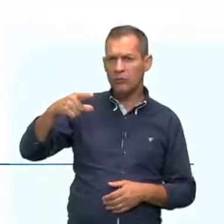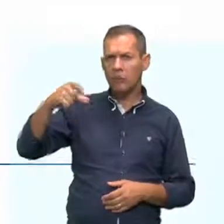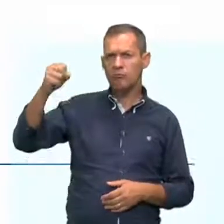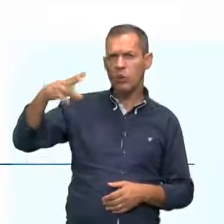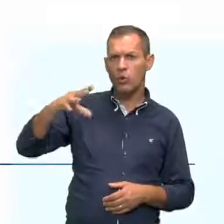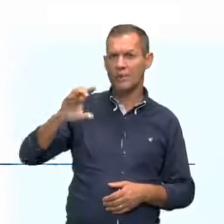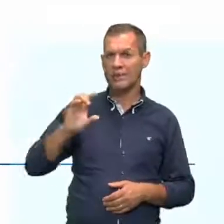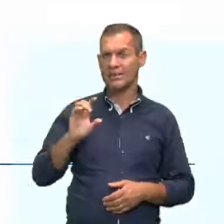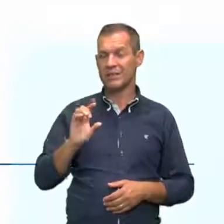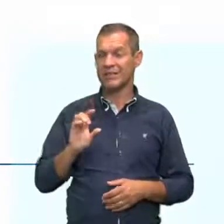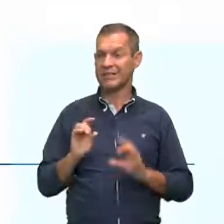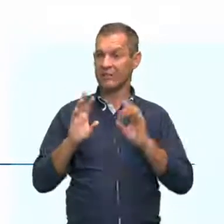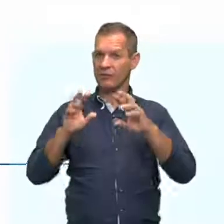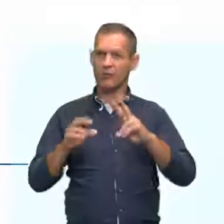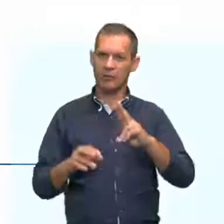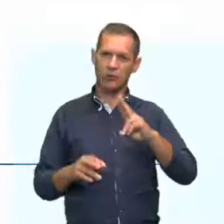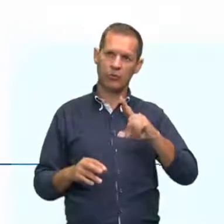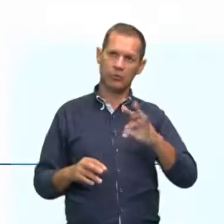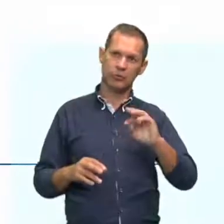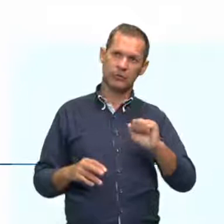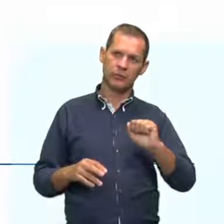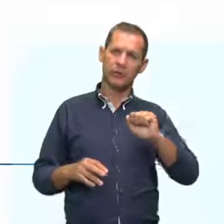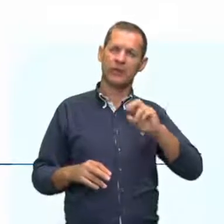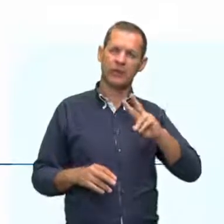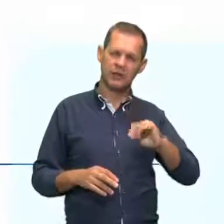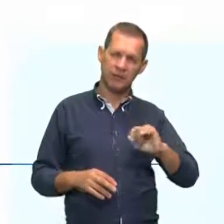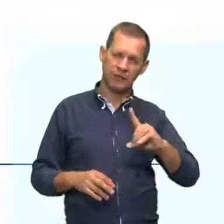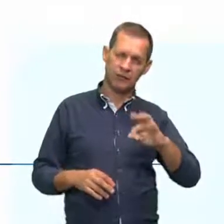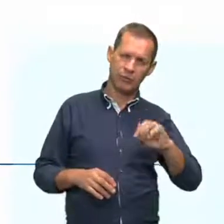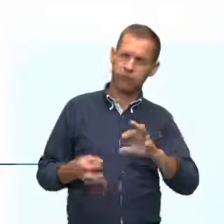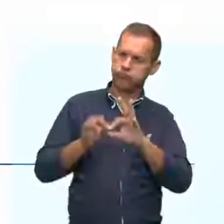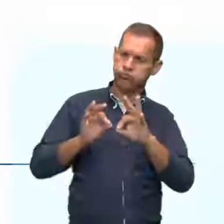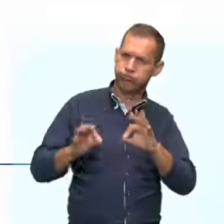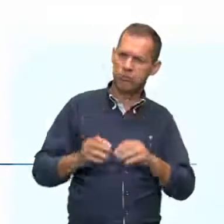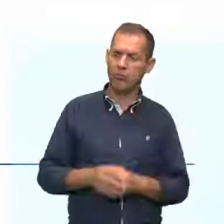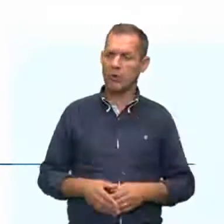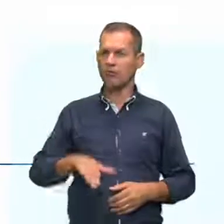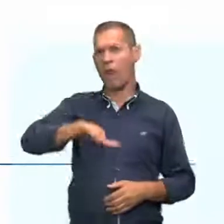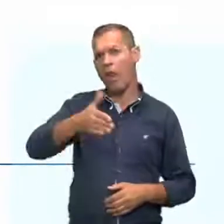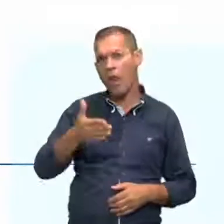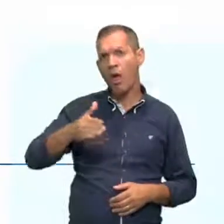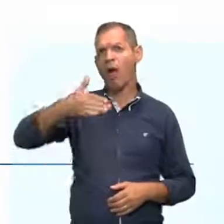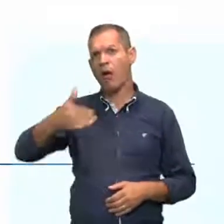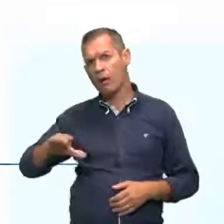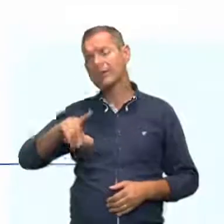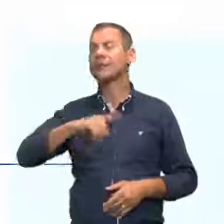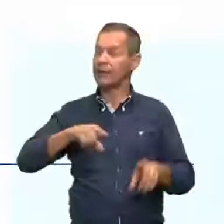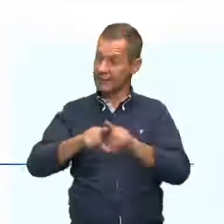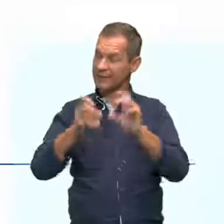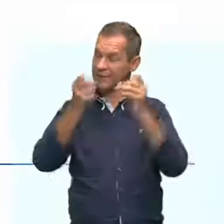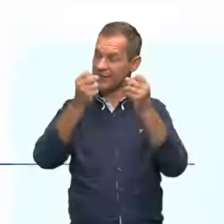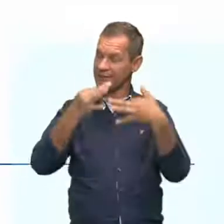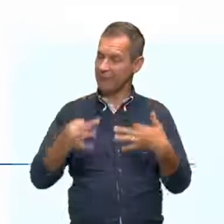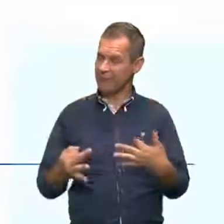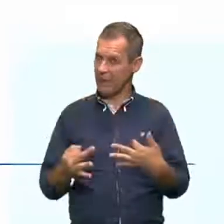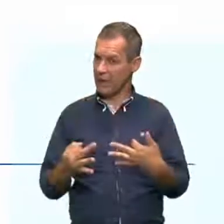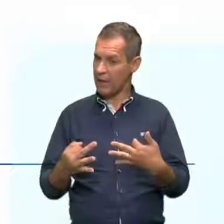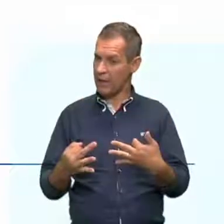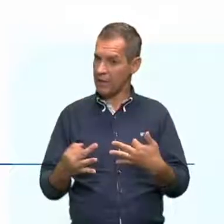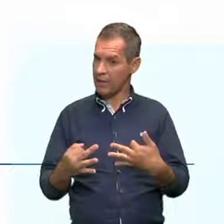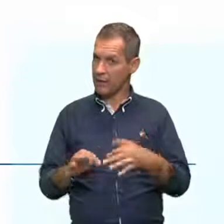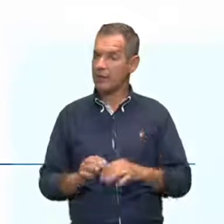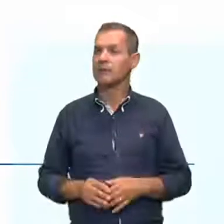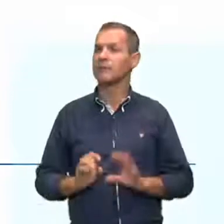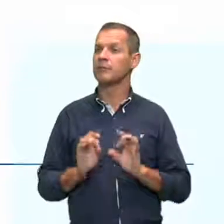é luz ultravioleta num determinado comprimento de onda. Existe até essa especificidade. Digamos